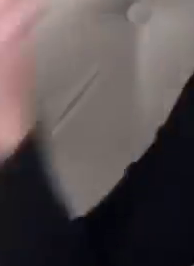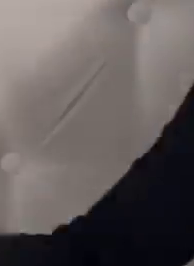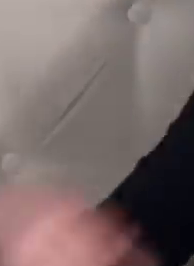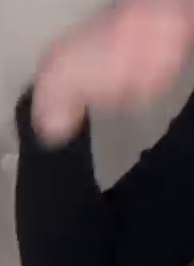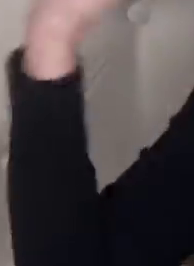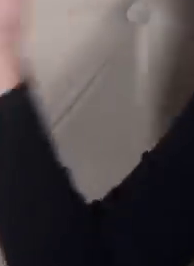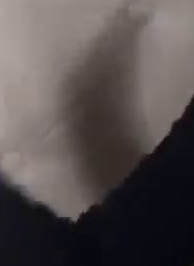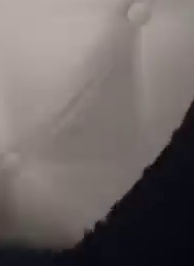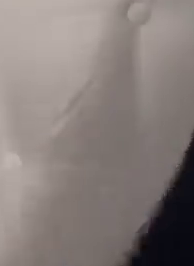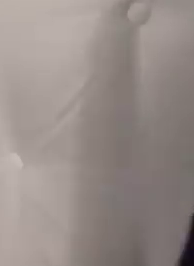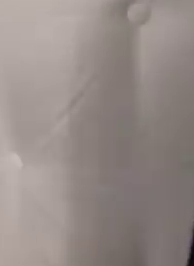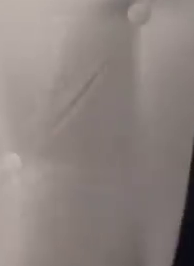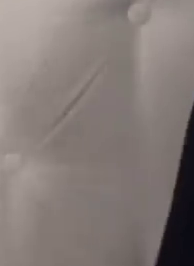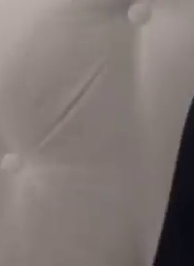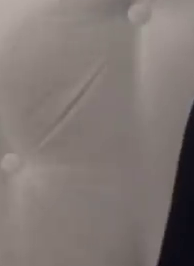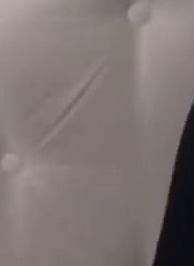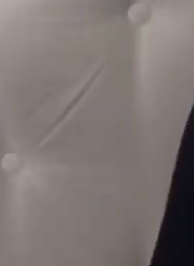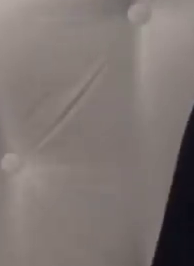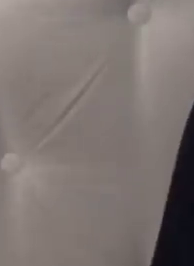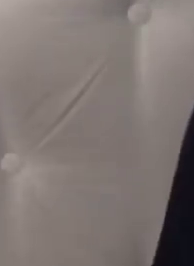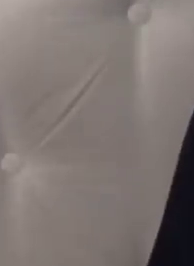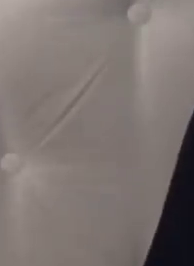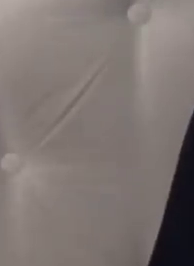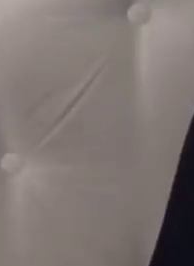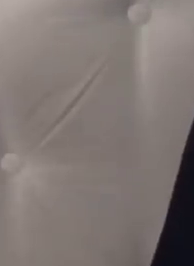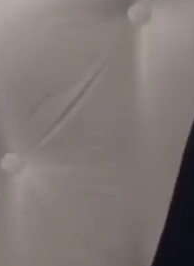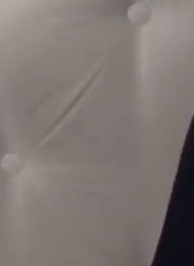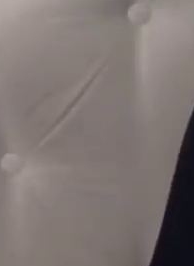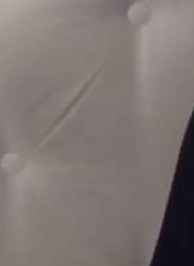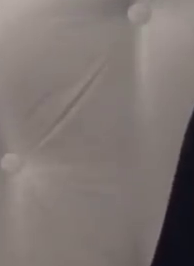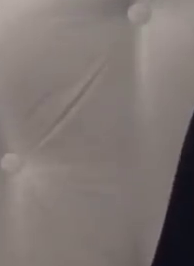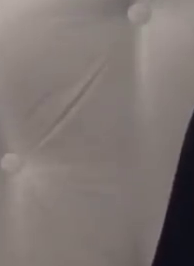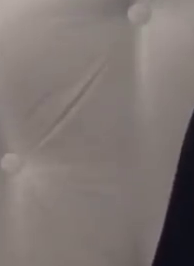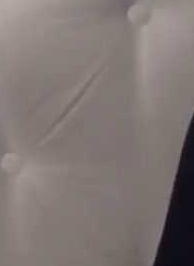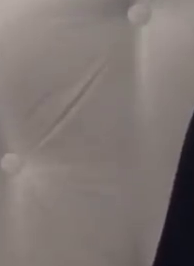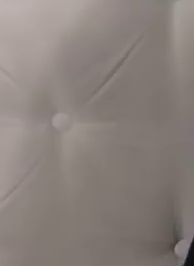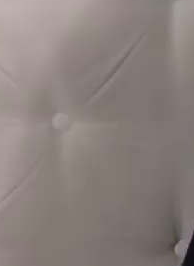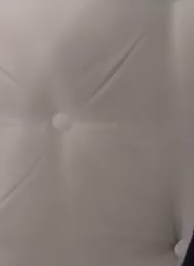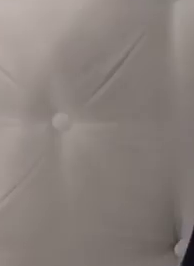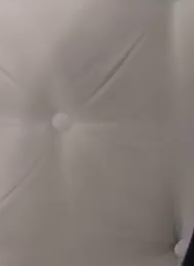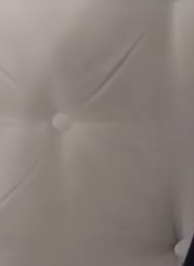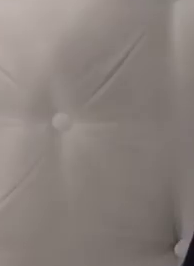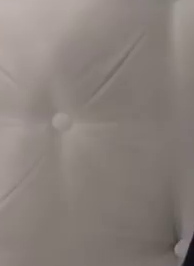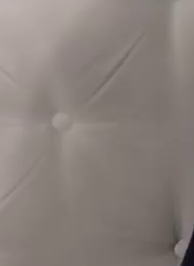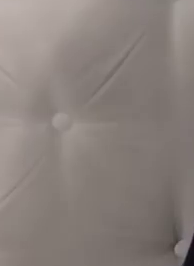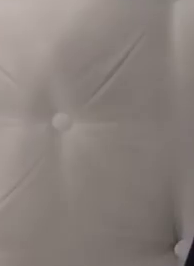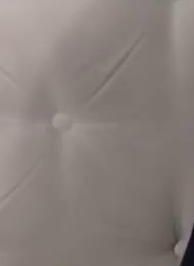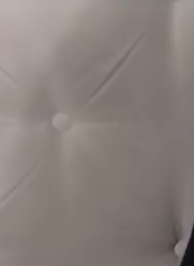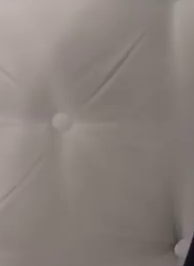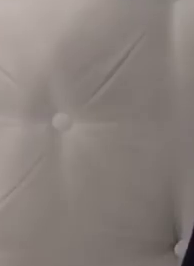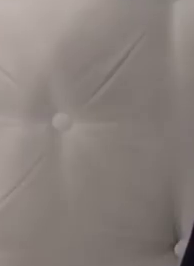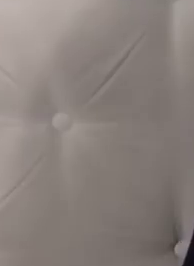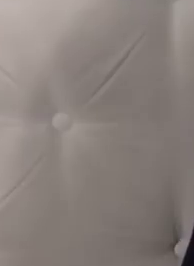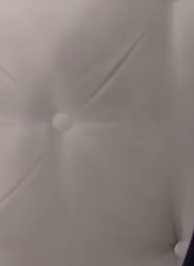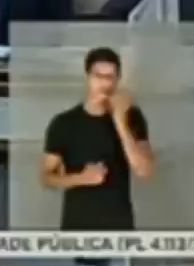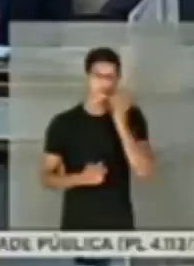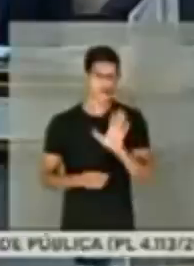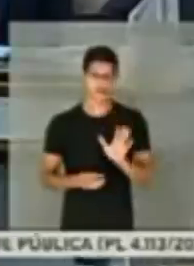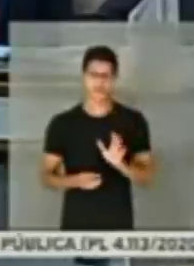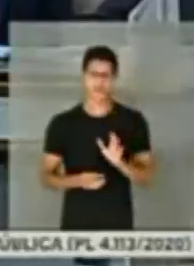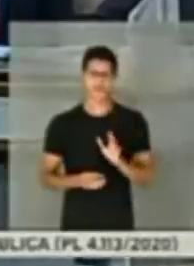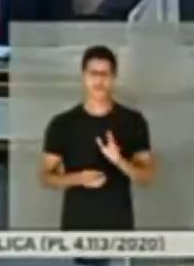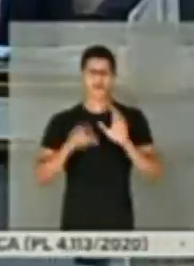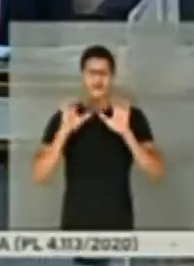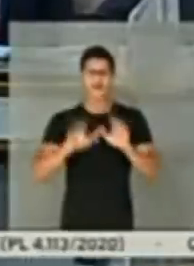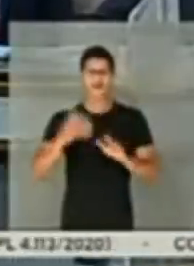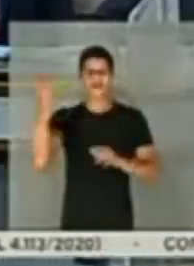lembrando que nas eleições de 2018 ele teve apenas 8% dos votos. Quanto mais ele mexia, mais fedia. Eu